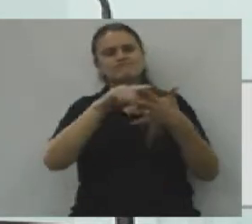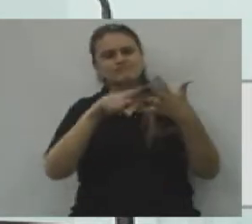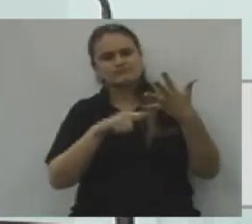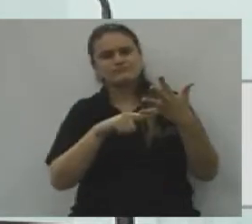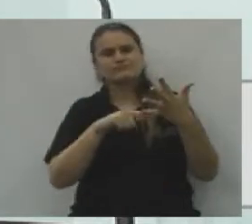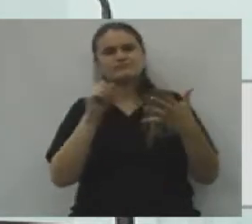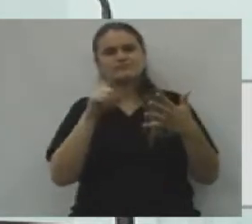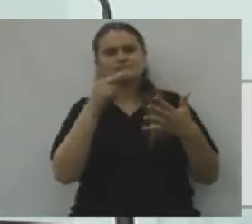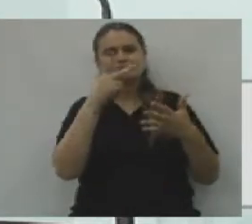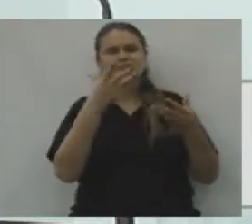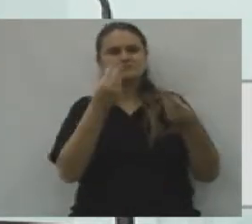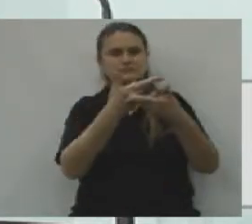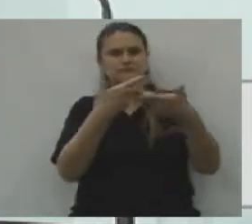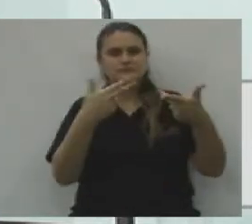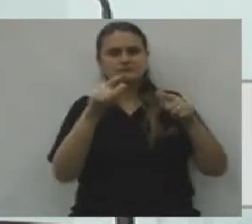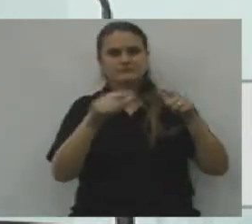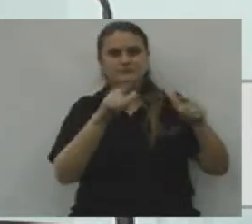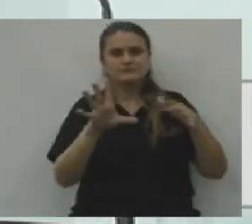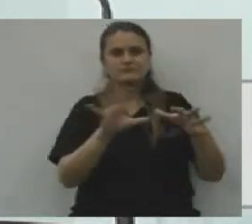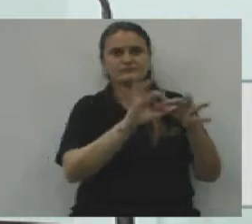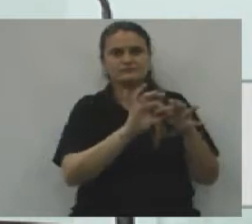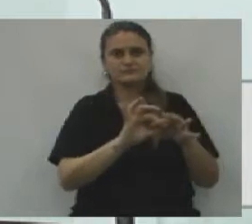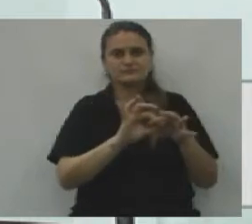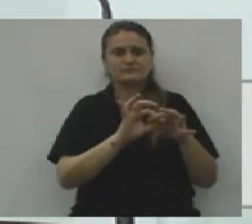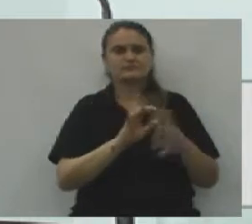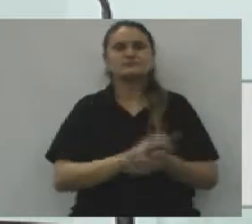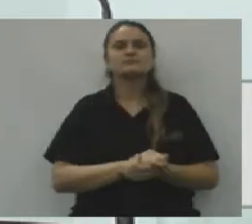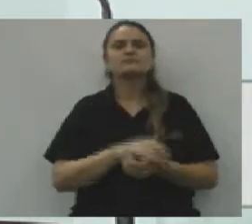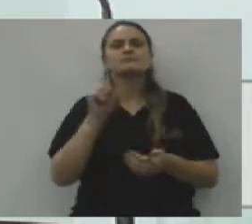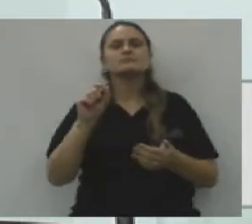é uma rede de trabalho. O que